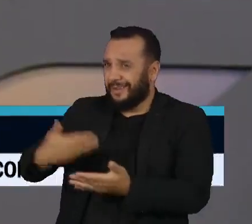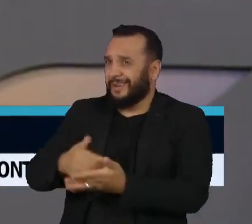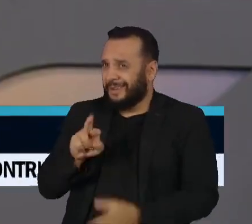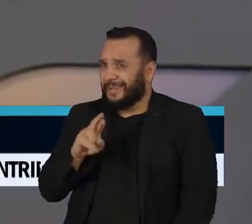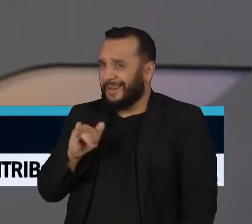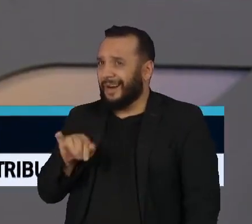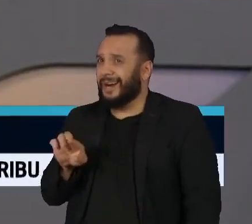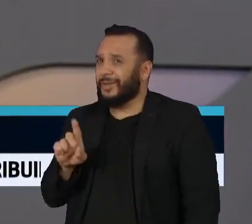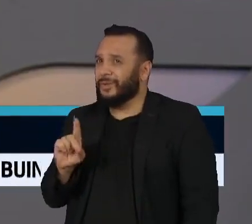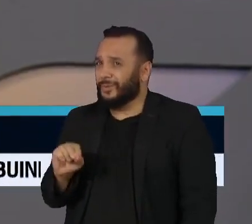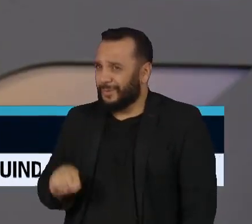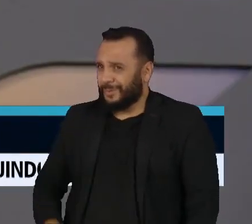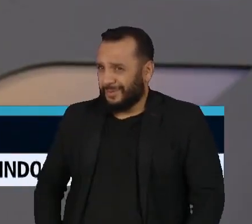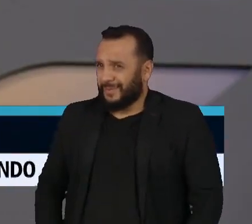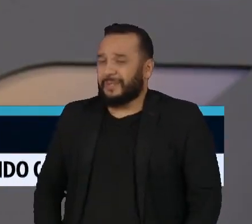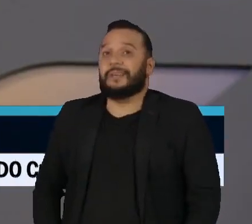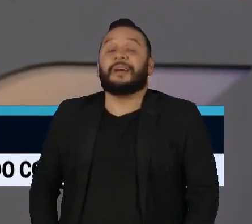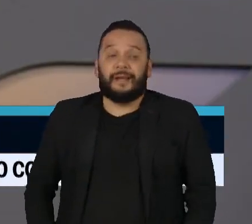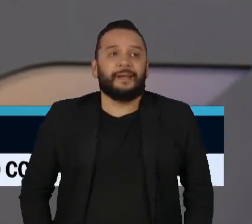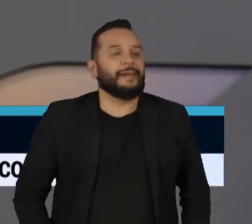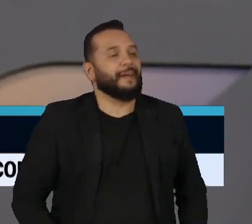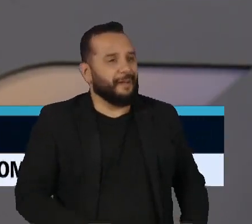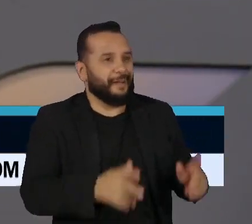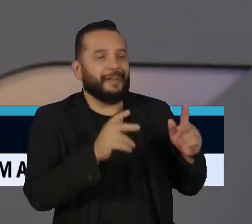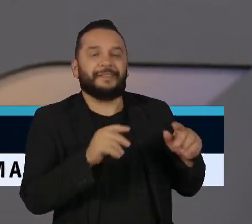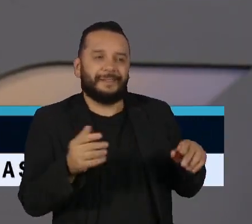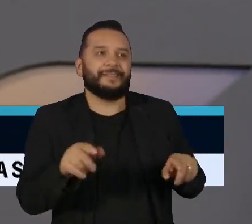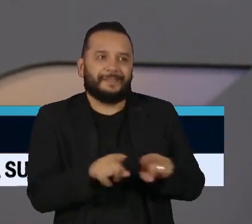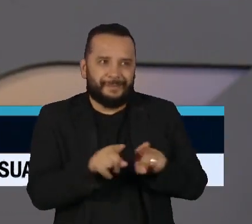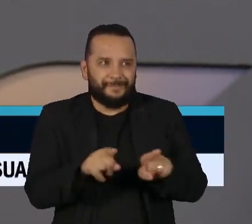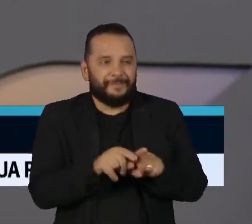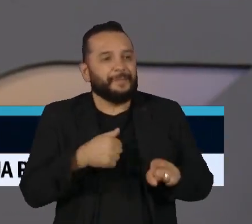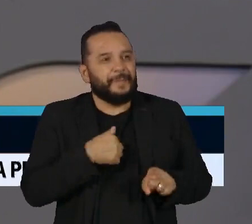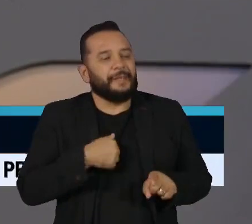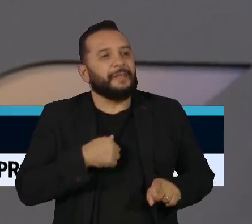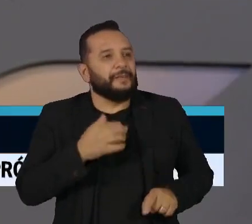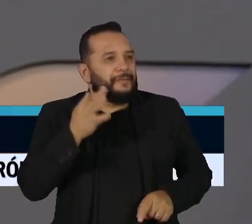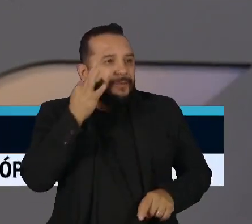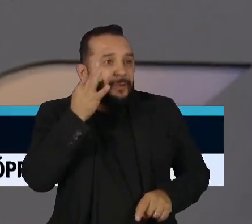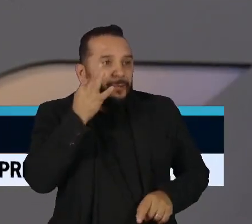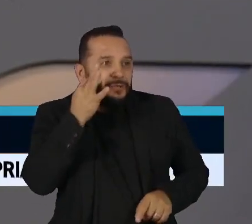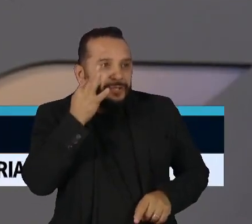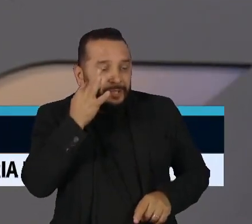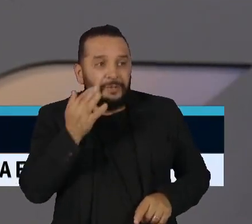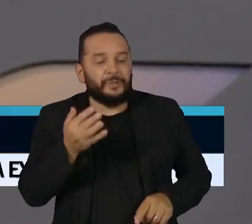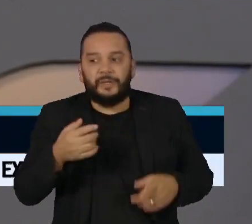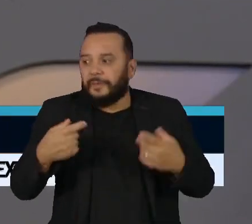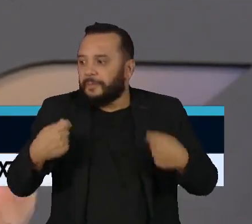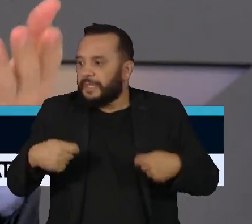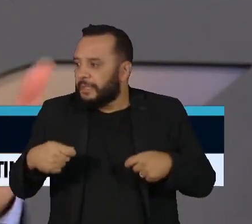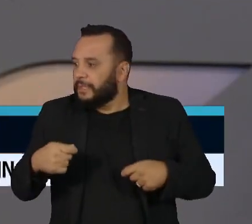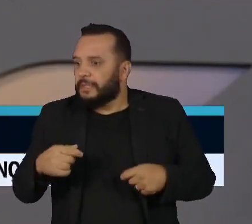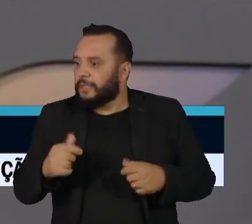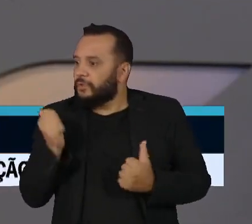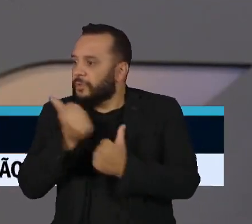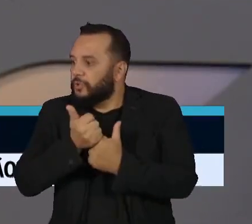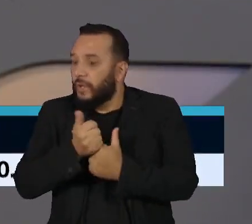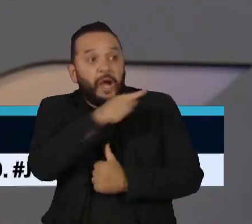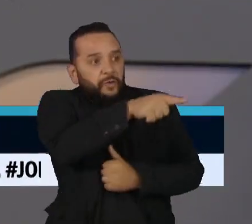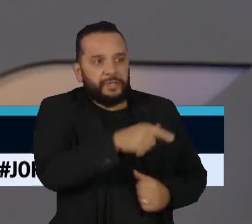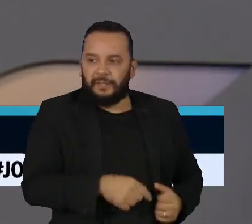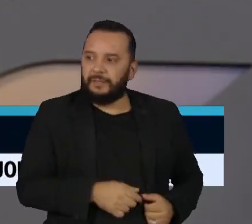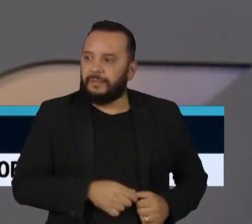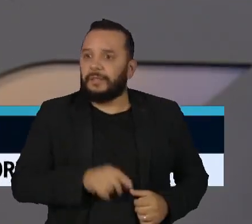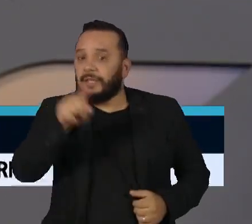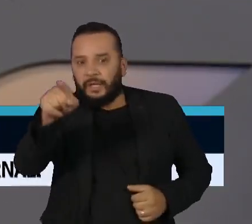ele é um pouco Coringa do Ministro da Justiça né do Dino que tá precisando e precisou né Desde o